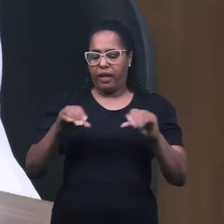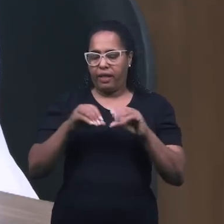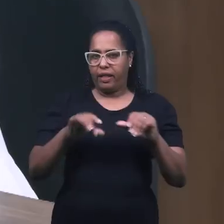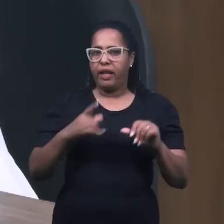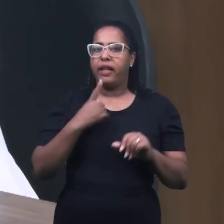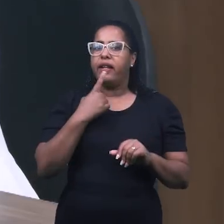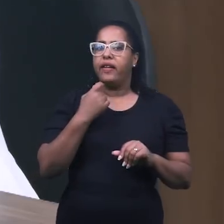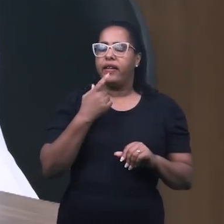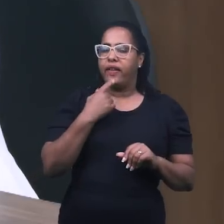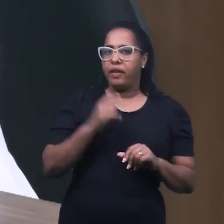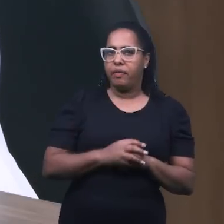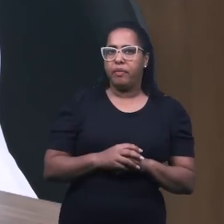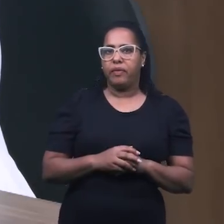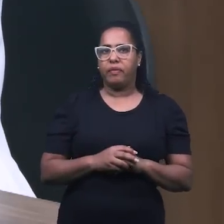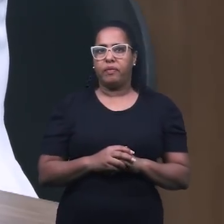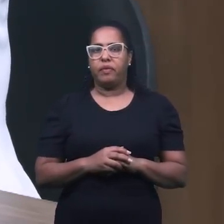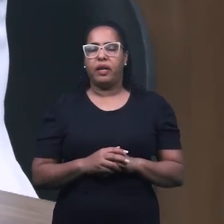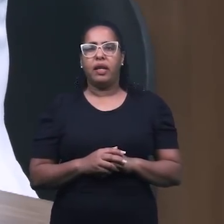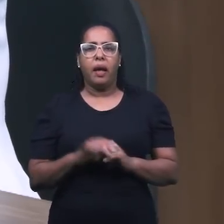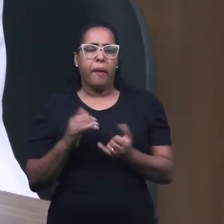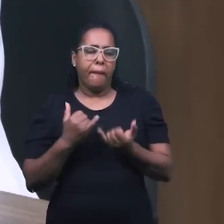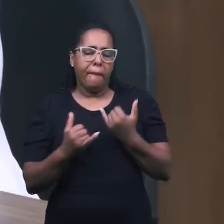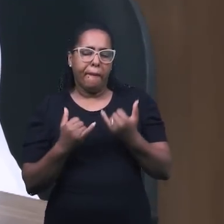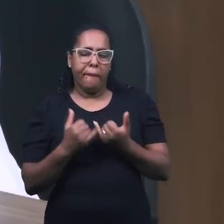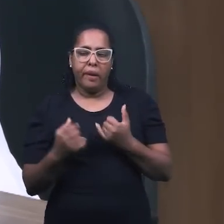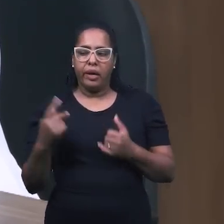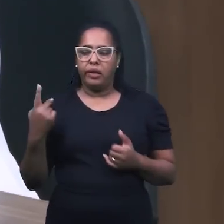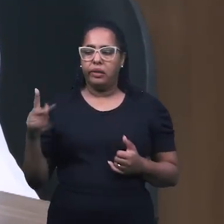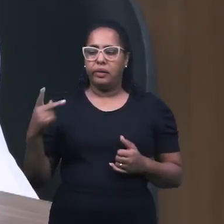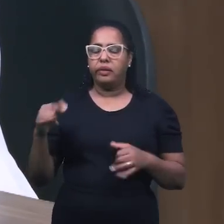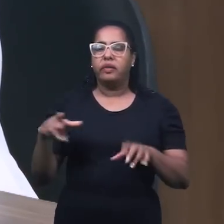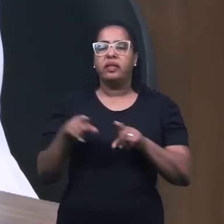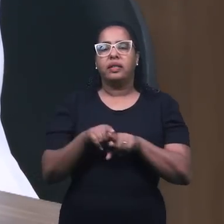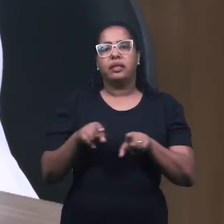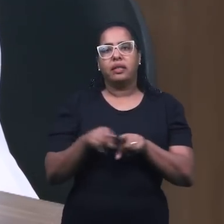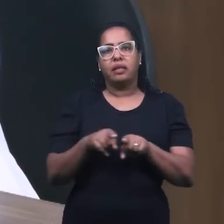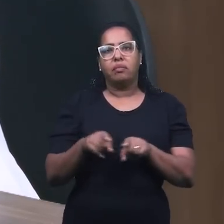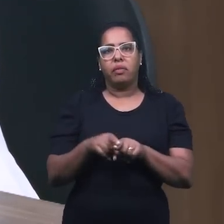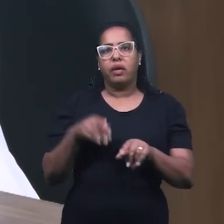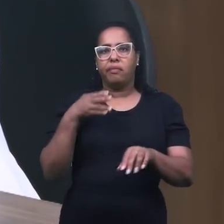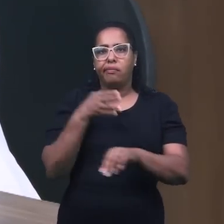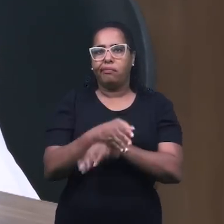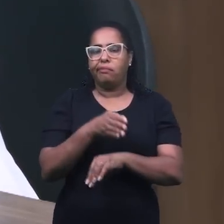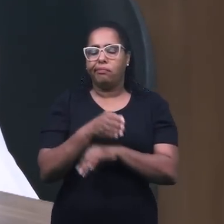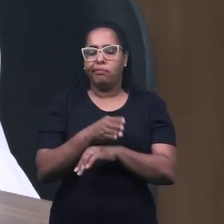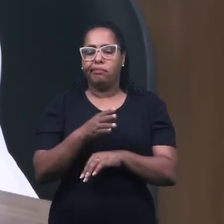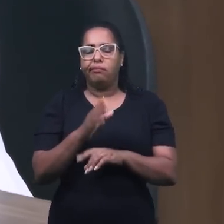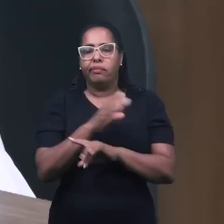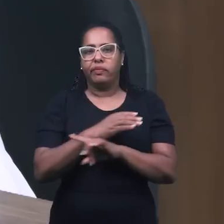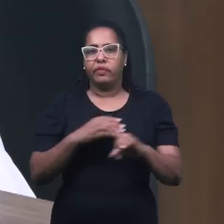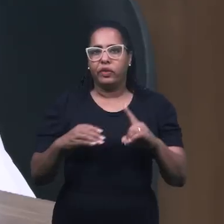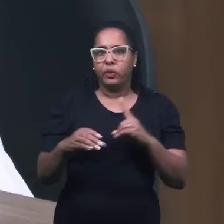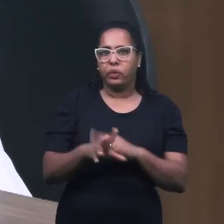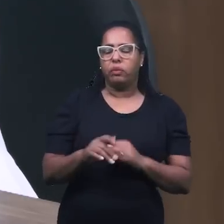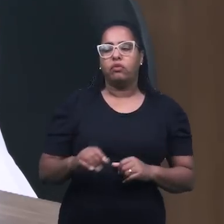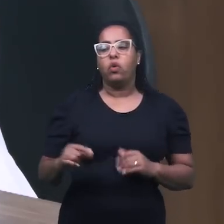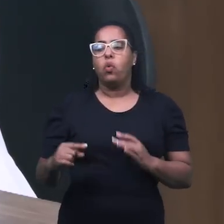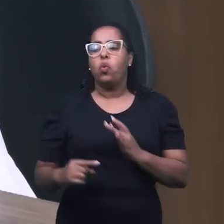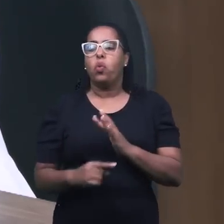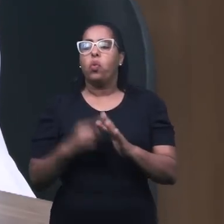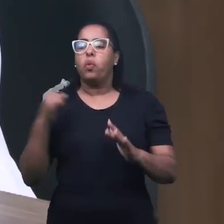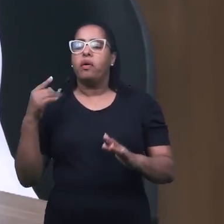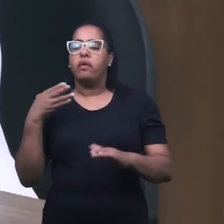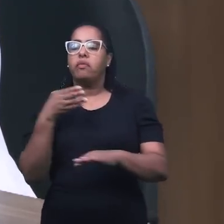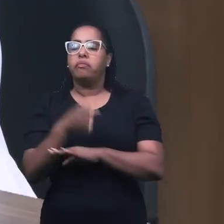Vermelha. Viveu situação parecida com a sua, de também não poder estar nos cultos, podia estar na igreja uma vez